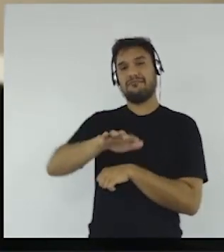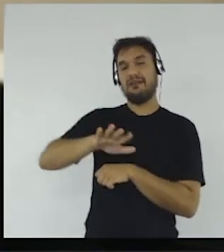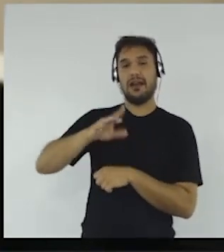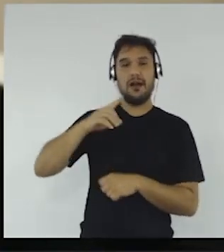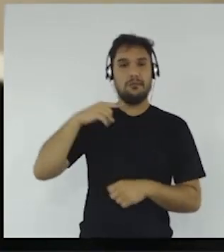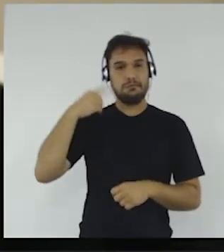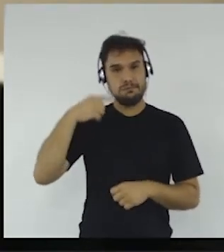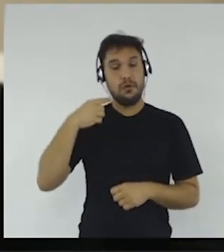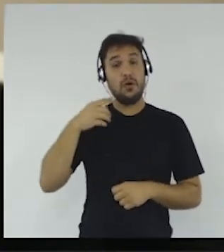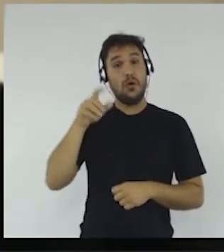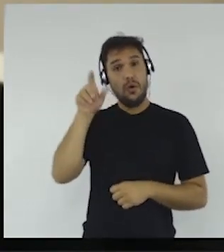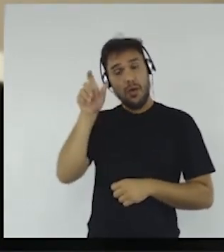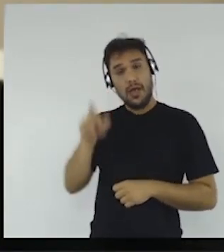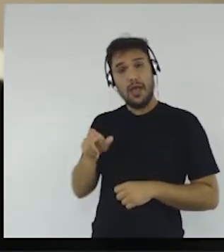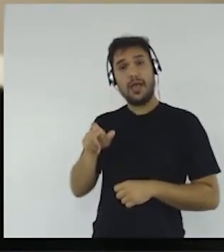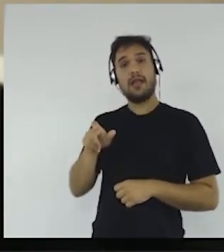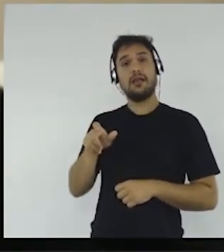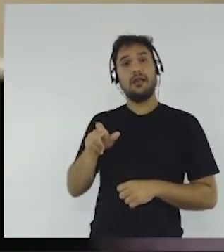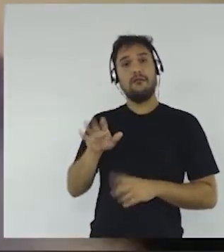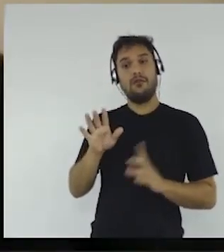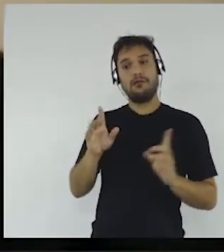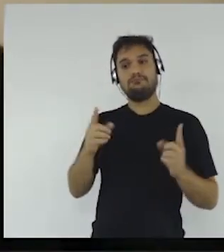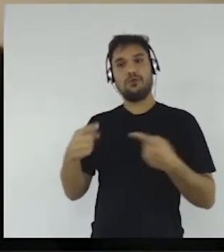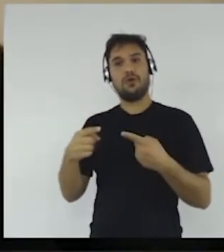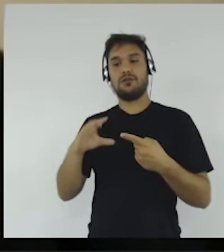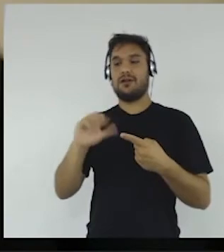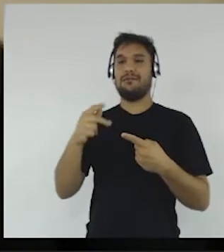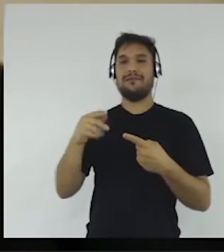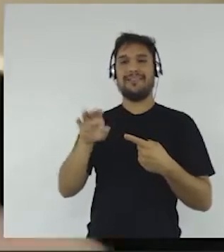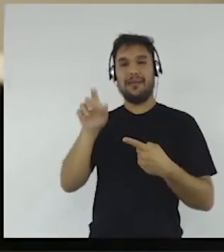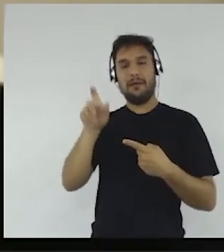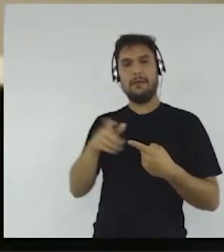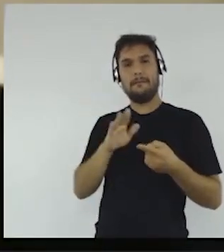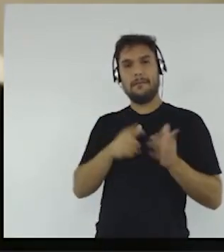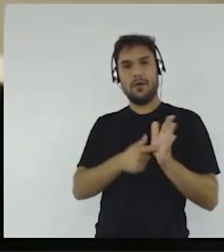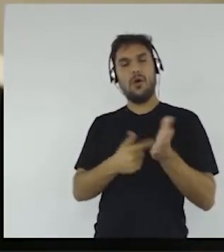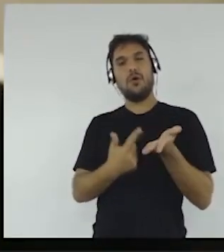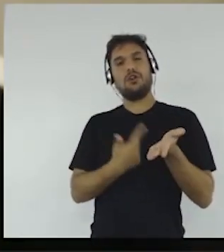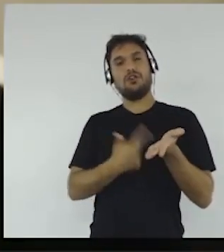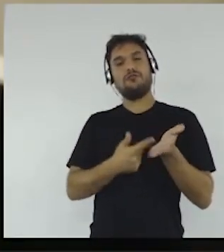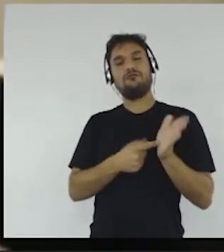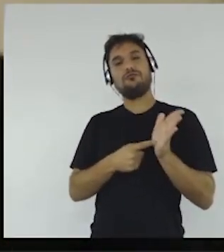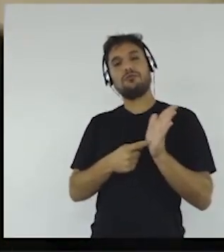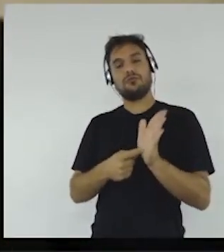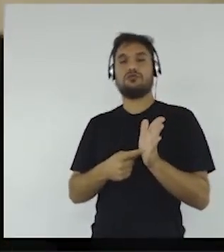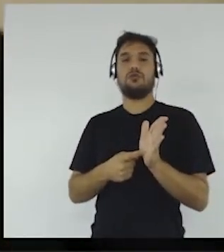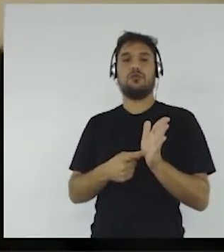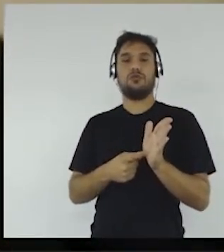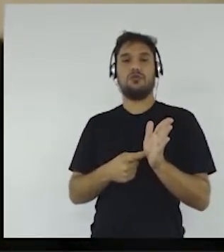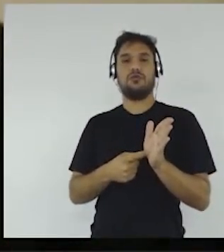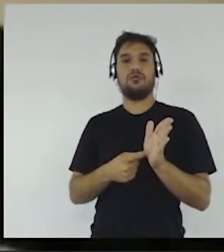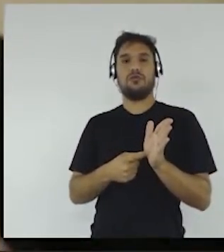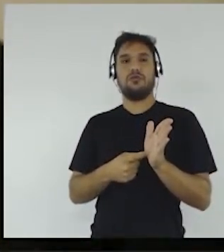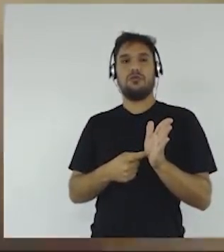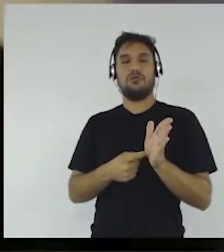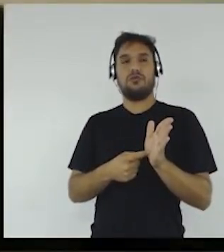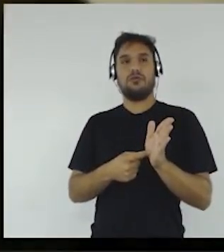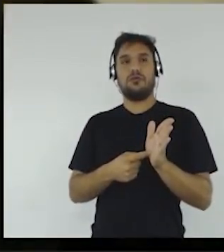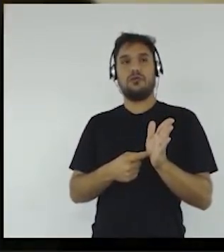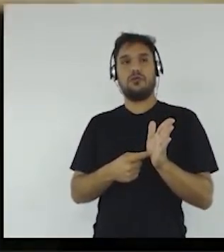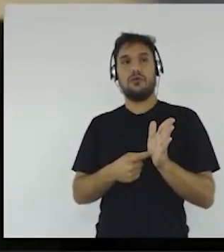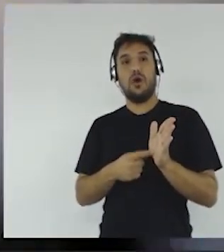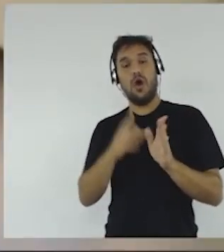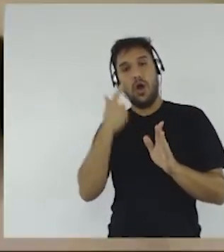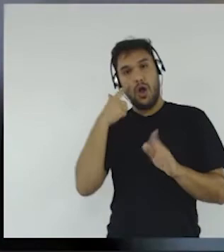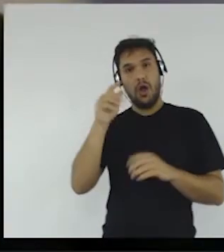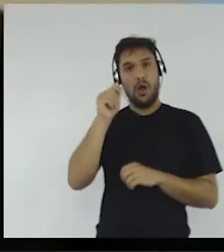um advogado teve que enfrentar Capanema e pegou o livro dele, que pareceu incorreto, colou nos autos. Capanema, o